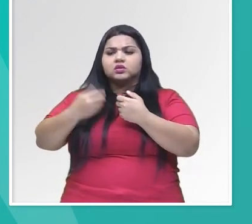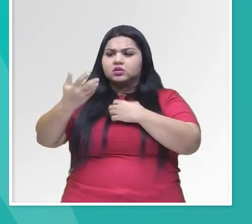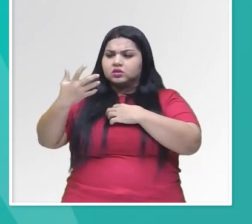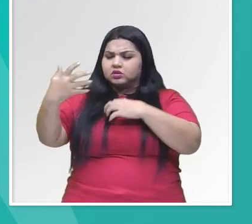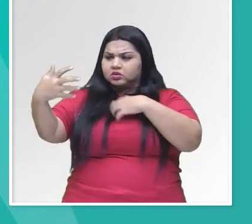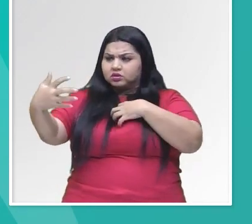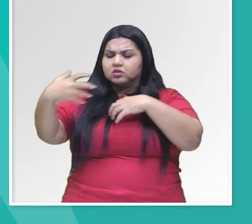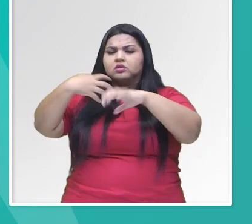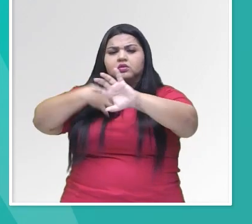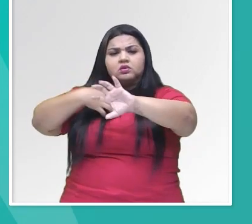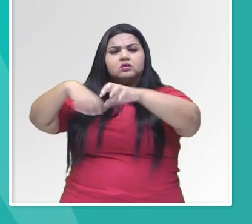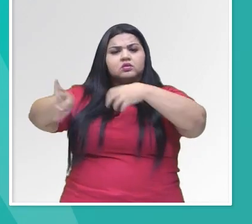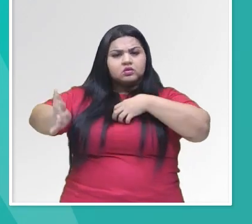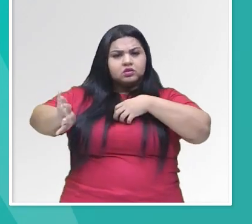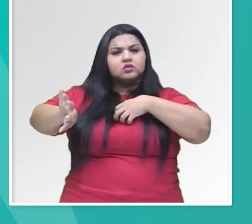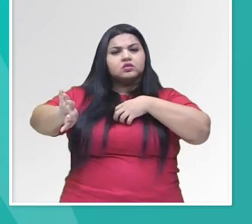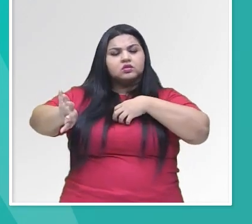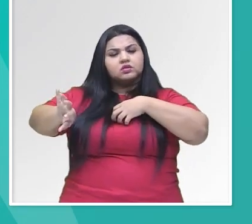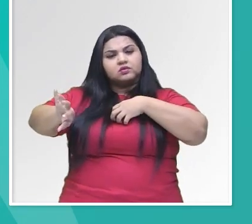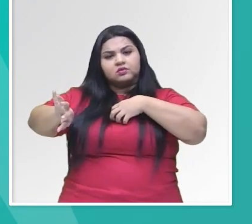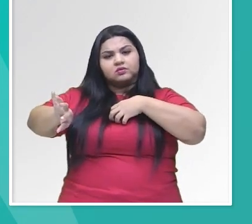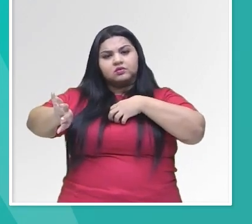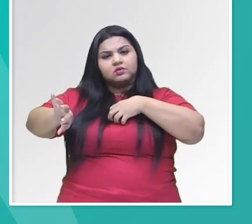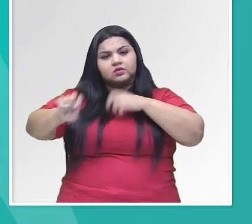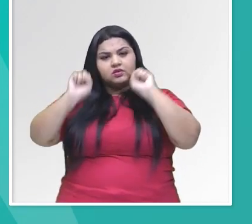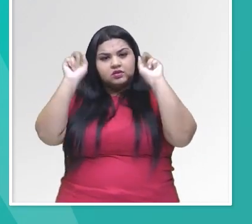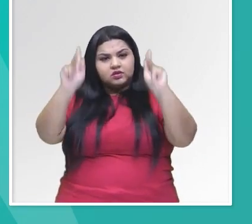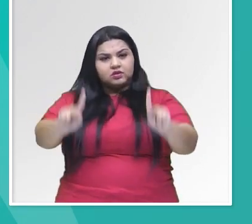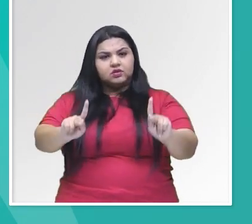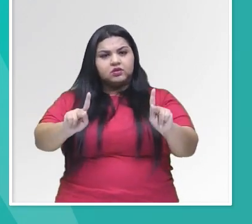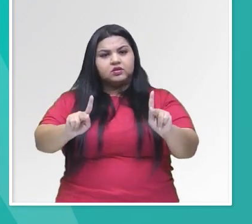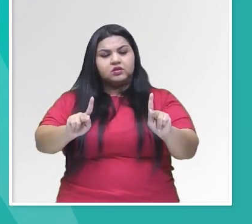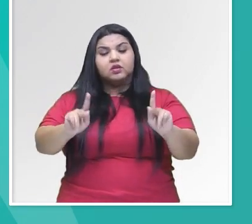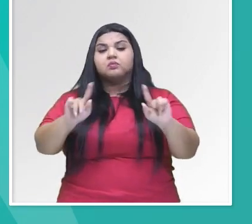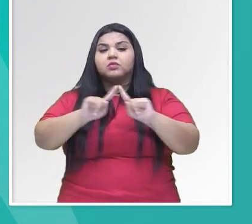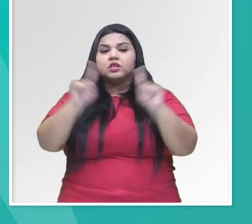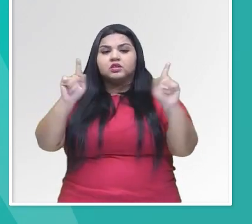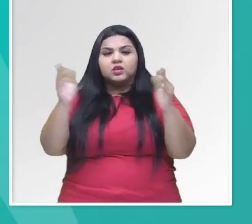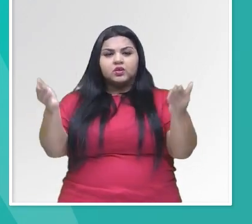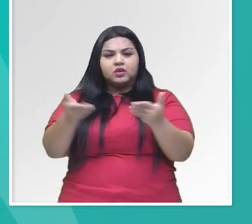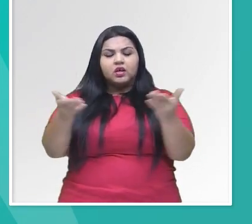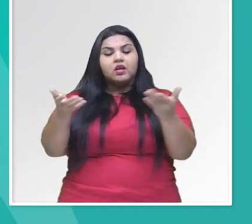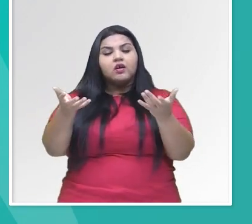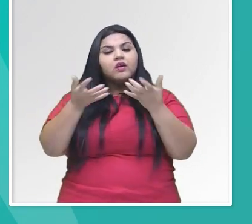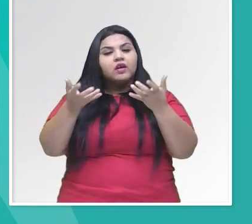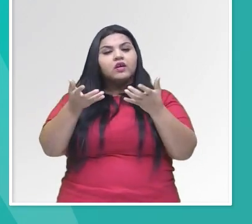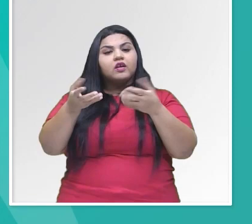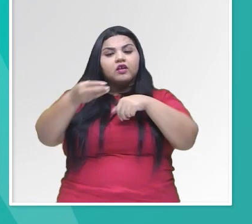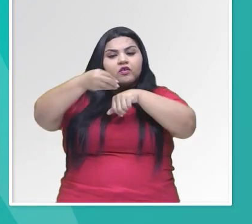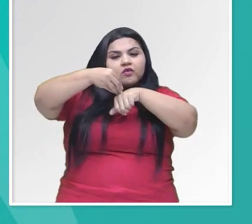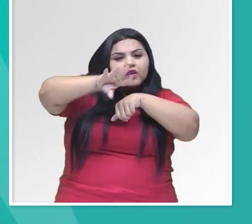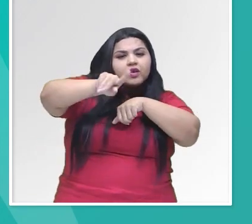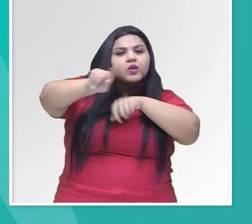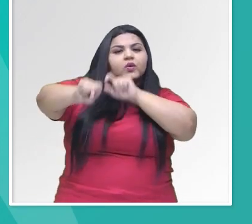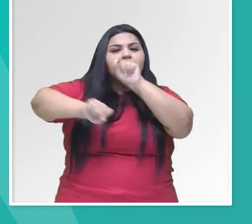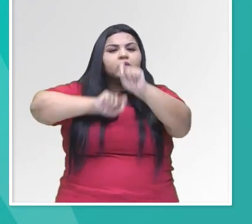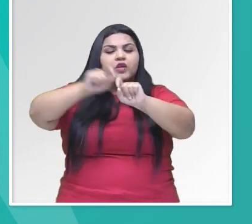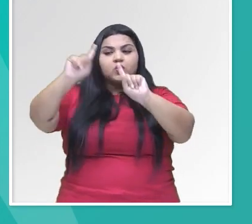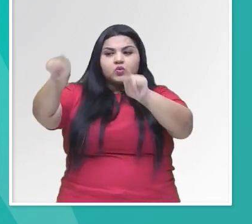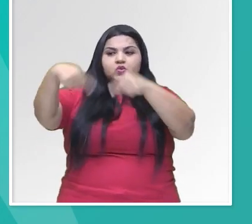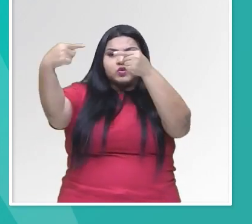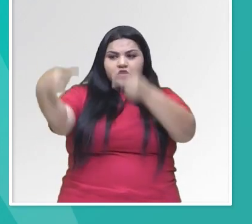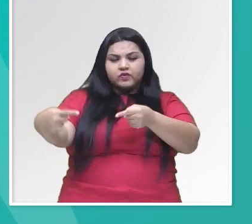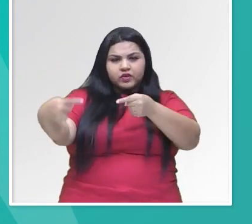reciprocamente boa em relação ao outro, ok? Agora, quero lançar para vocês um